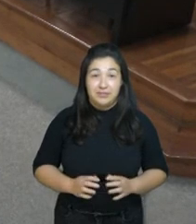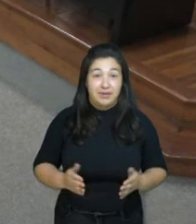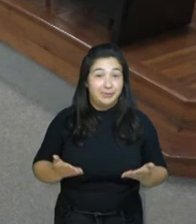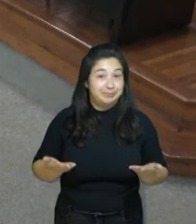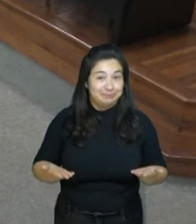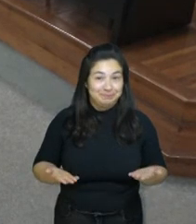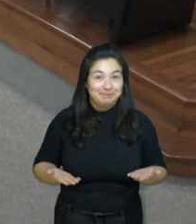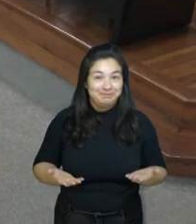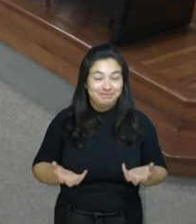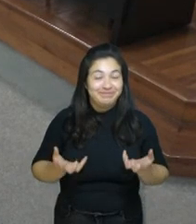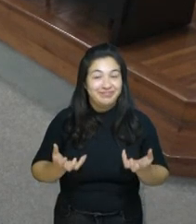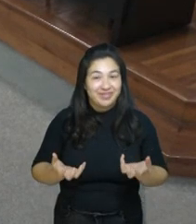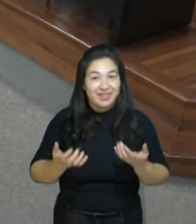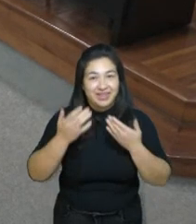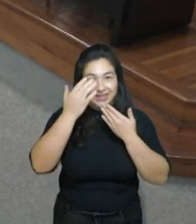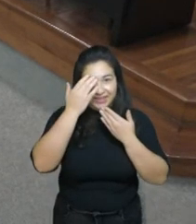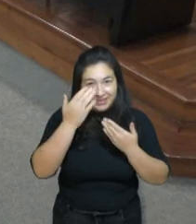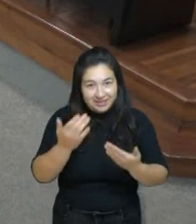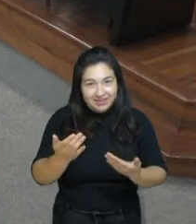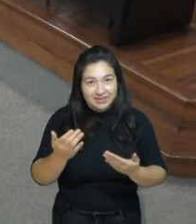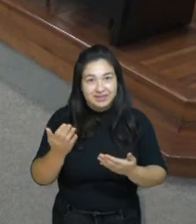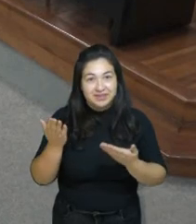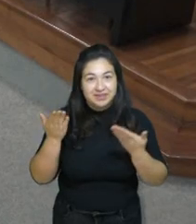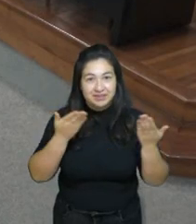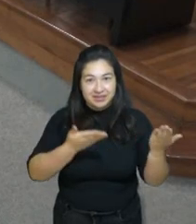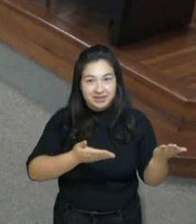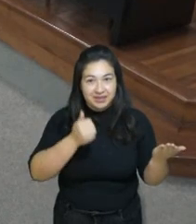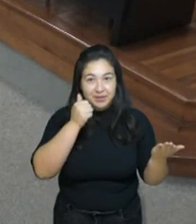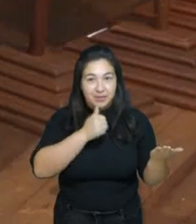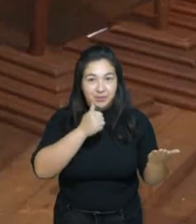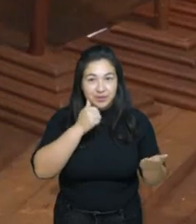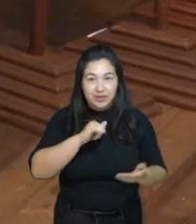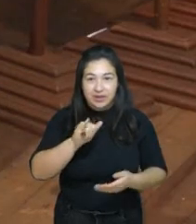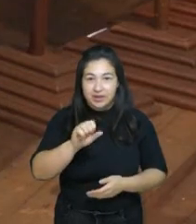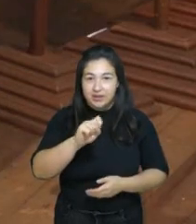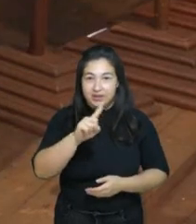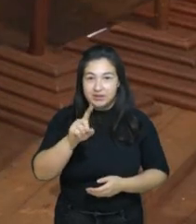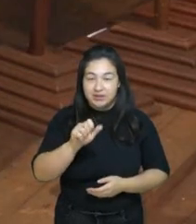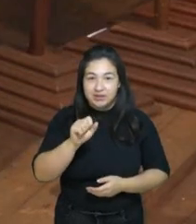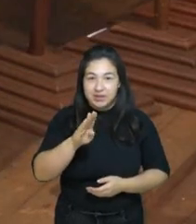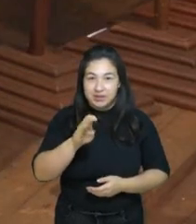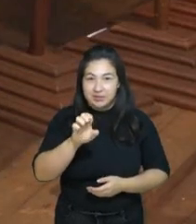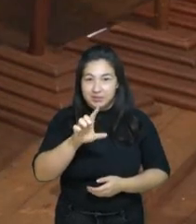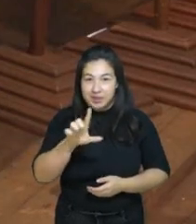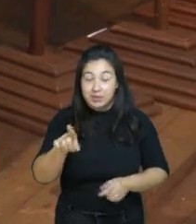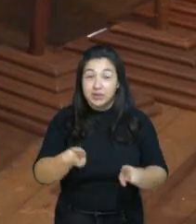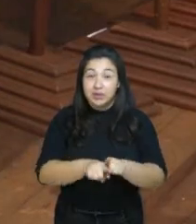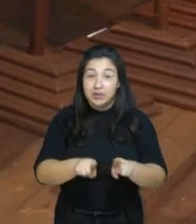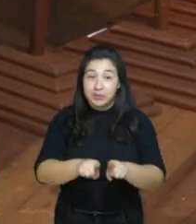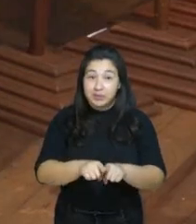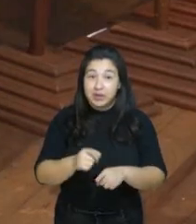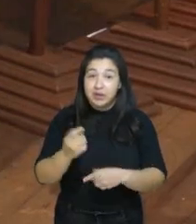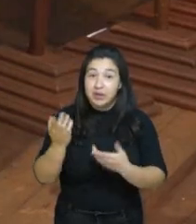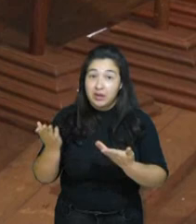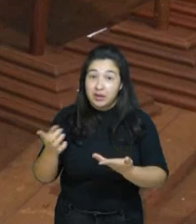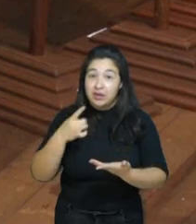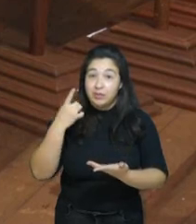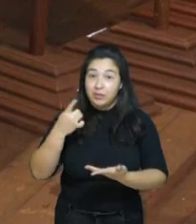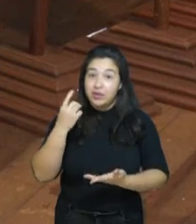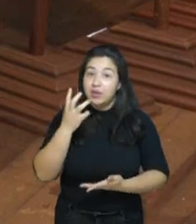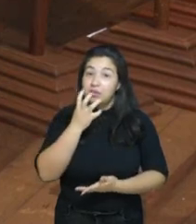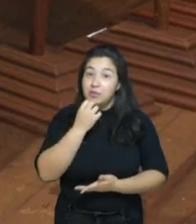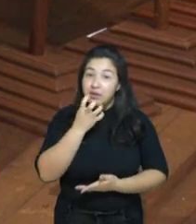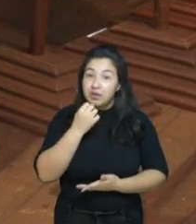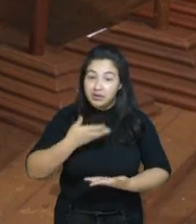Então, eu gostaria primeiro de começar agradecendo, né, a Isabel e o Marquito e todo mundo aqui da Assembleia Legislativa por terem me convidado para